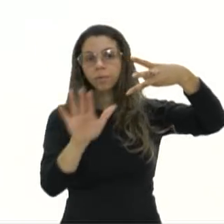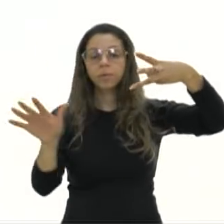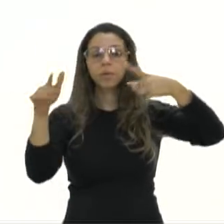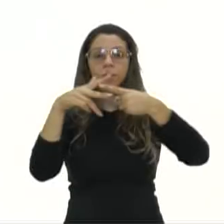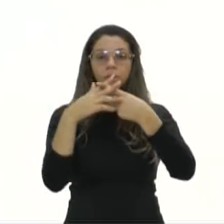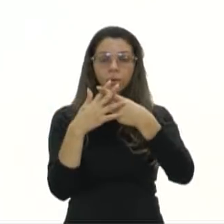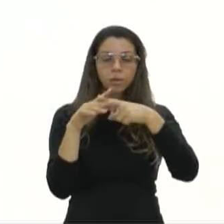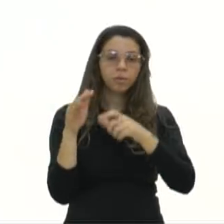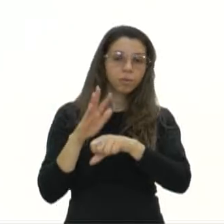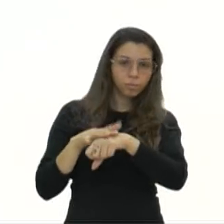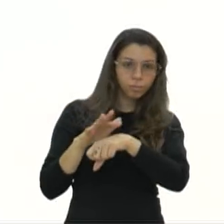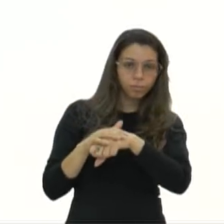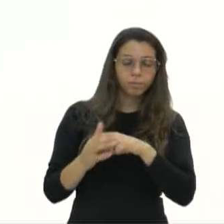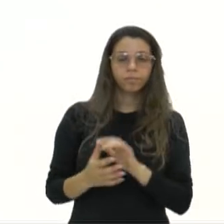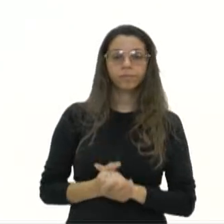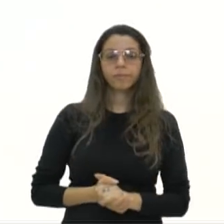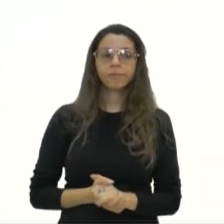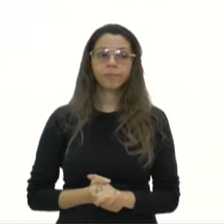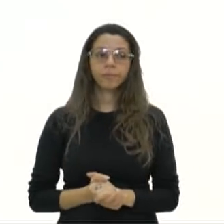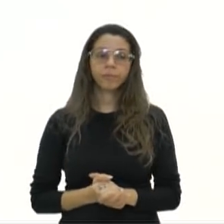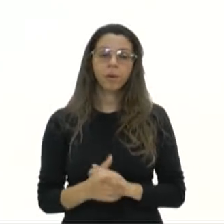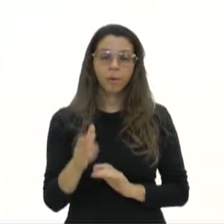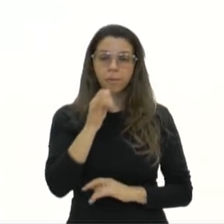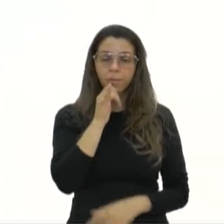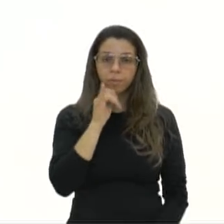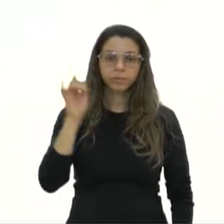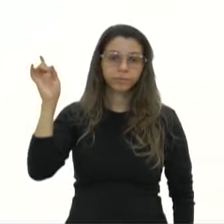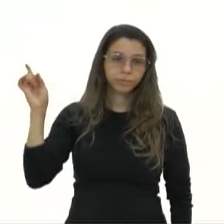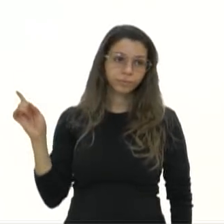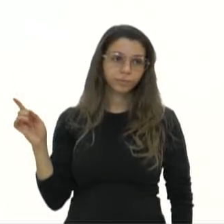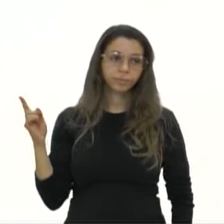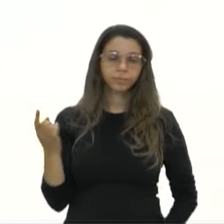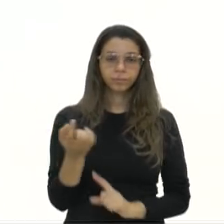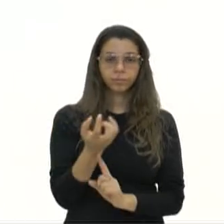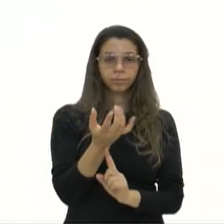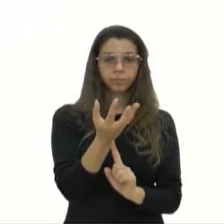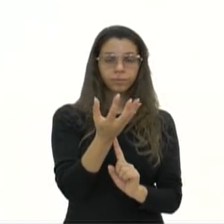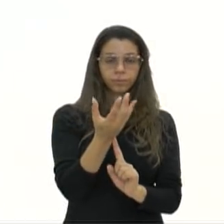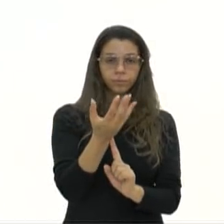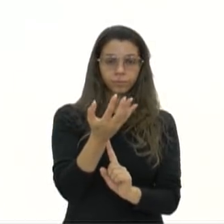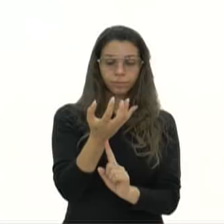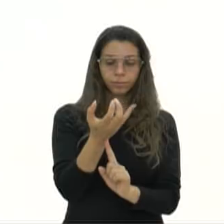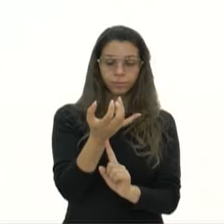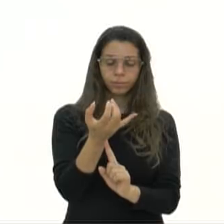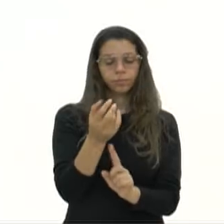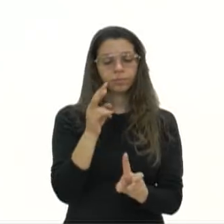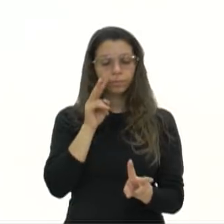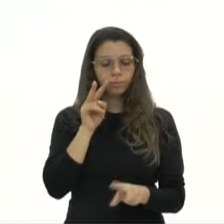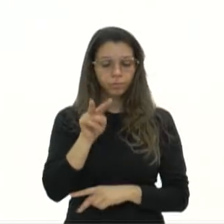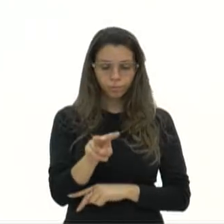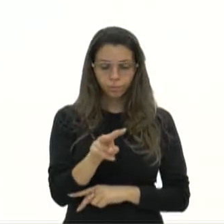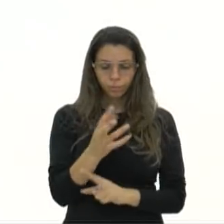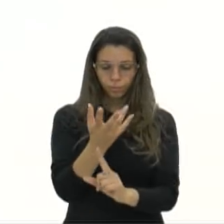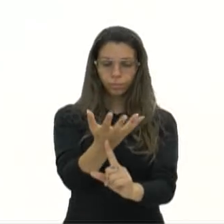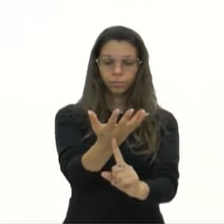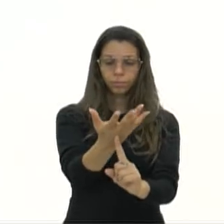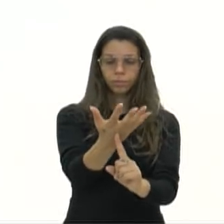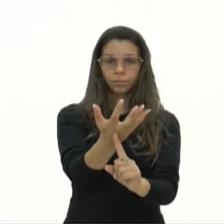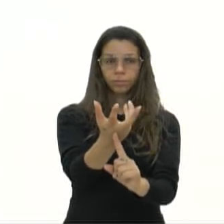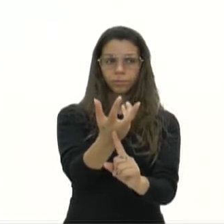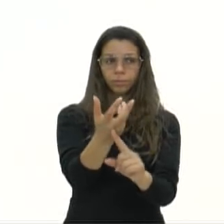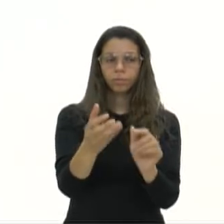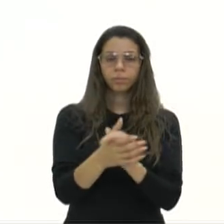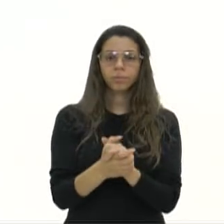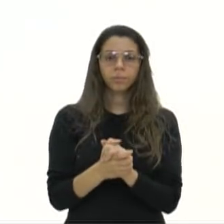problema. Aqui nós temos um exemplo de uma vela acesa. A pessoa está observando esta vela. Uma pessoa normal tem a